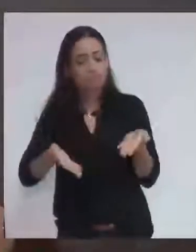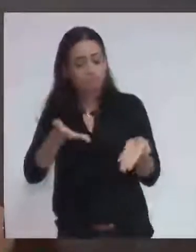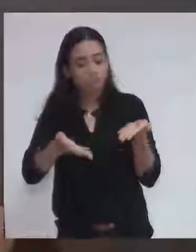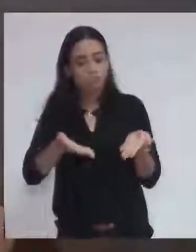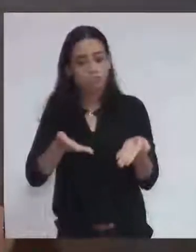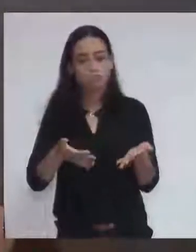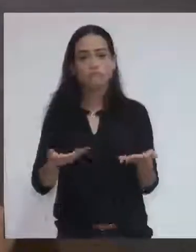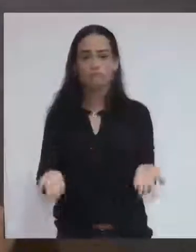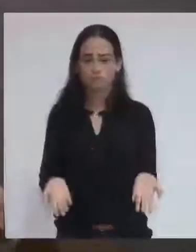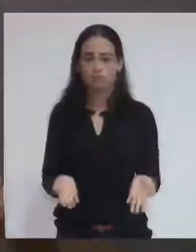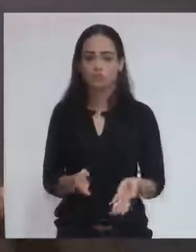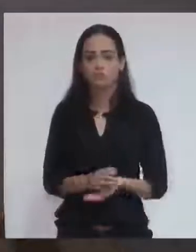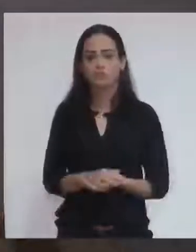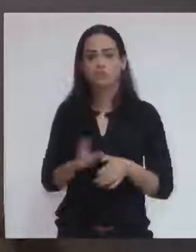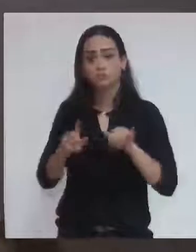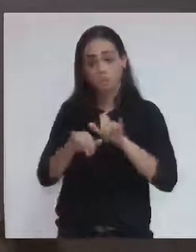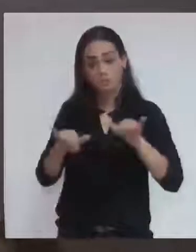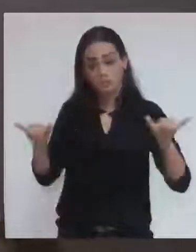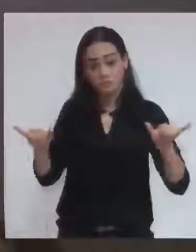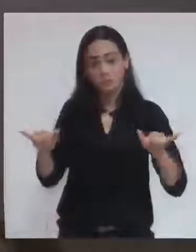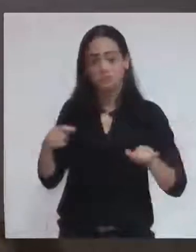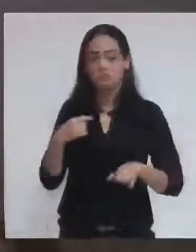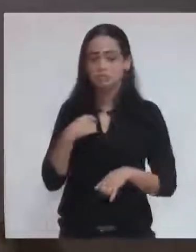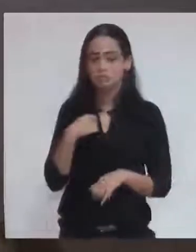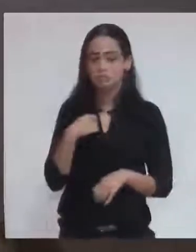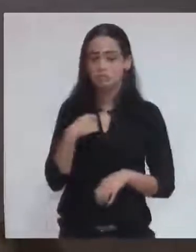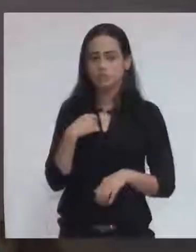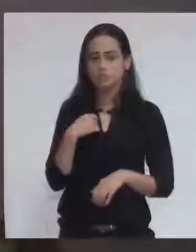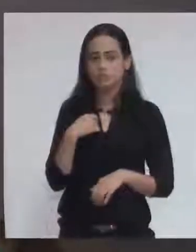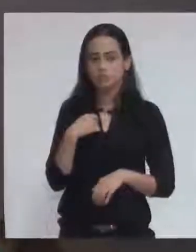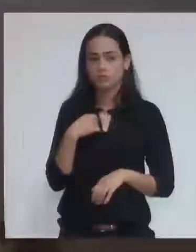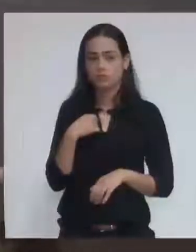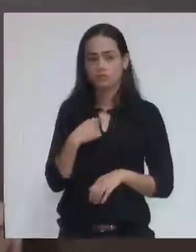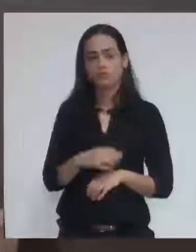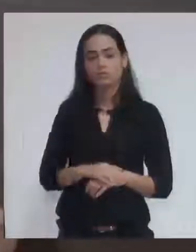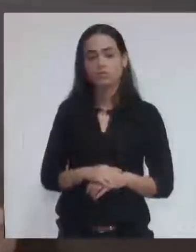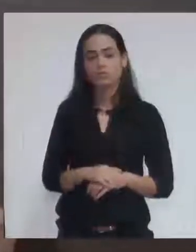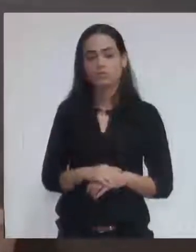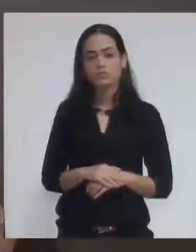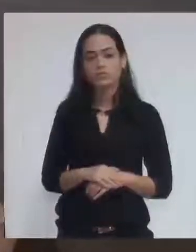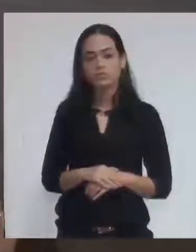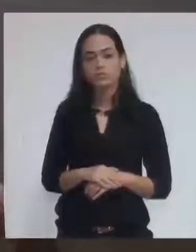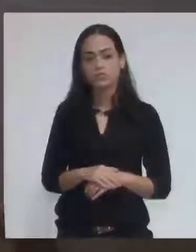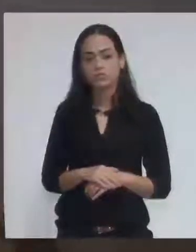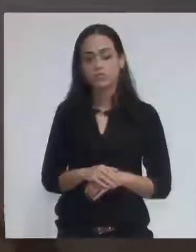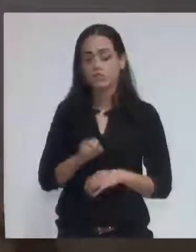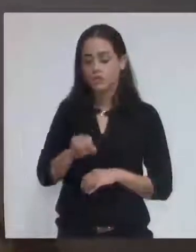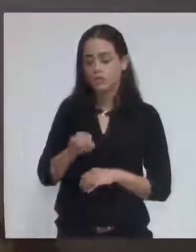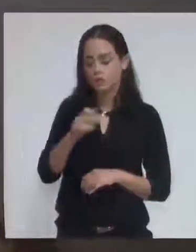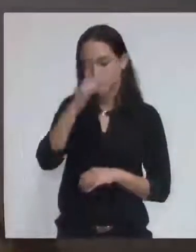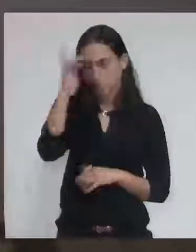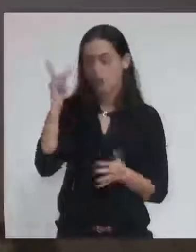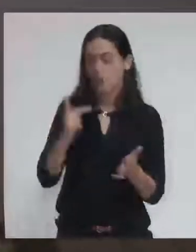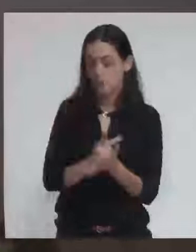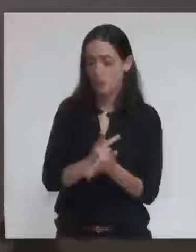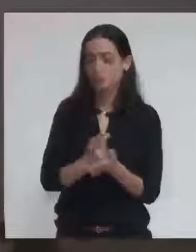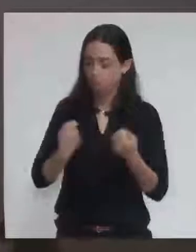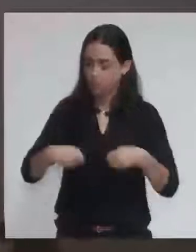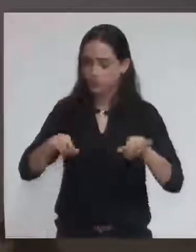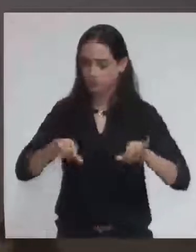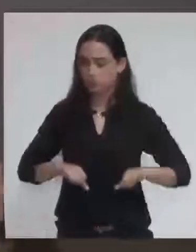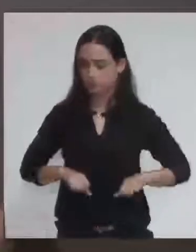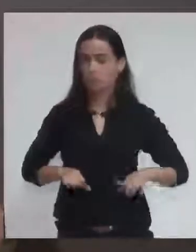eu faço questão de deixar bem claro, eu sou totalmente favorável a todo tipo de justiça. Então, qual foi um